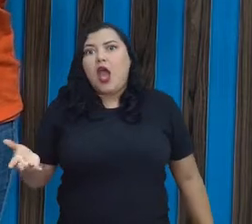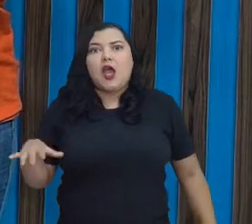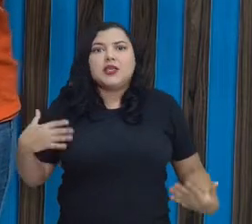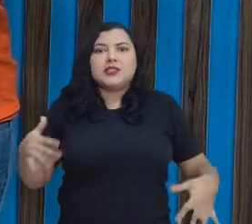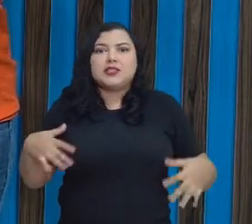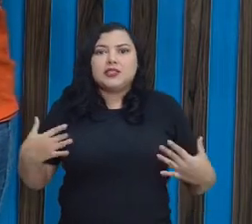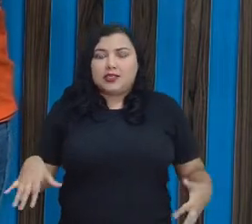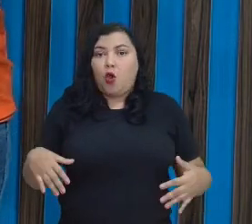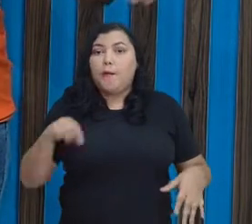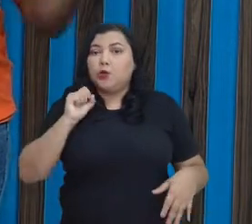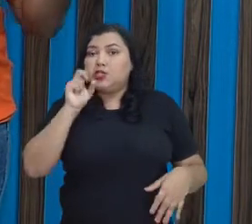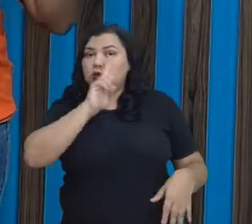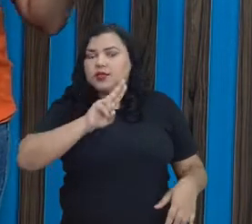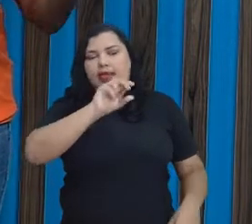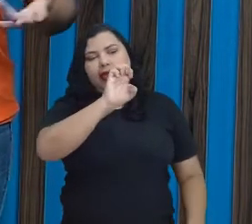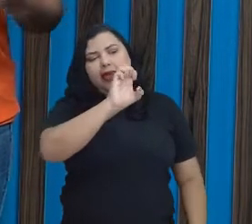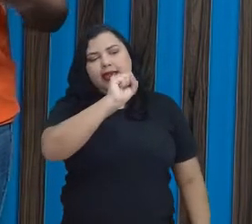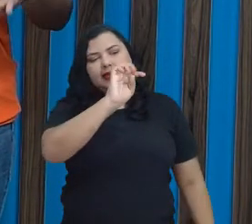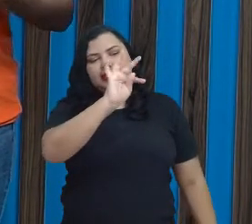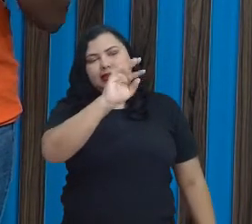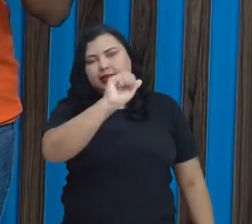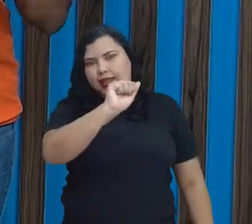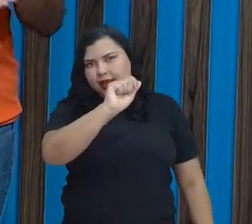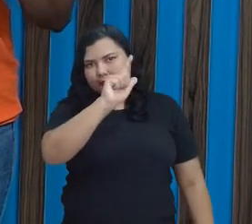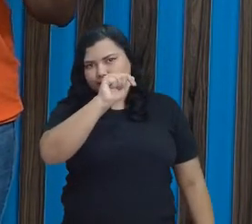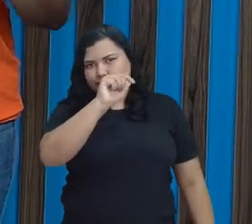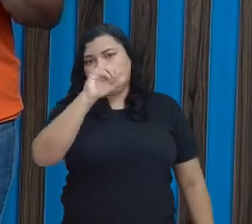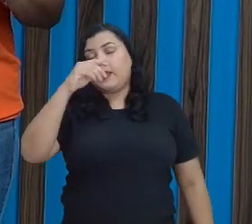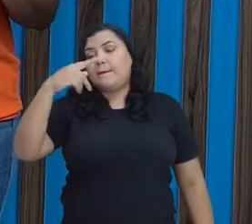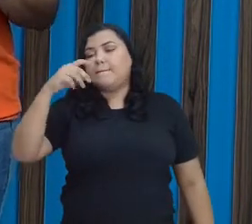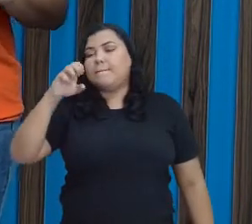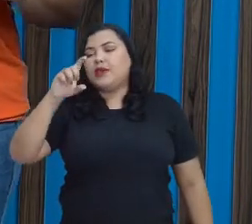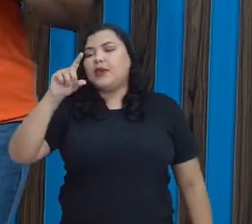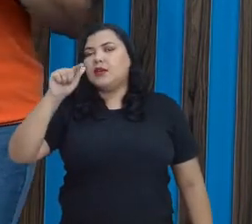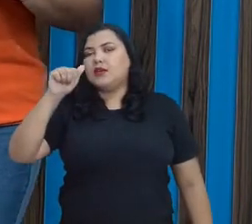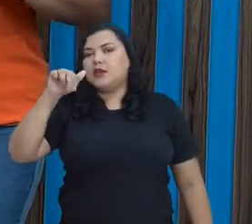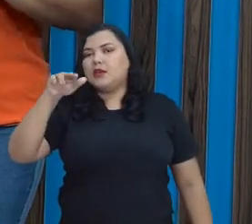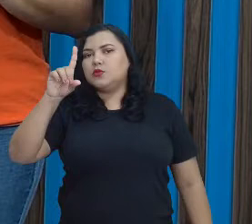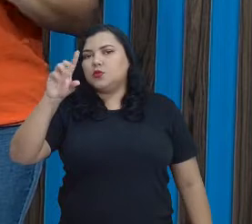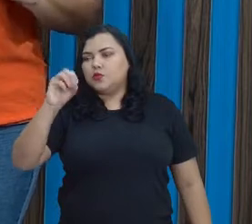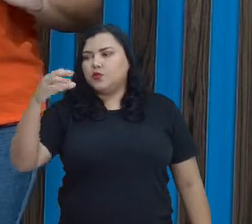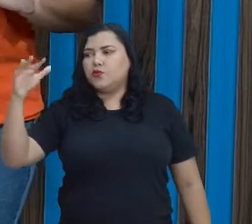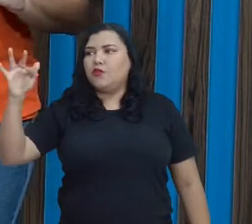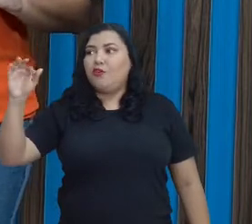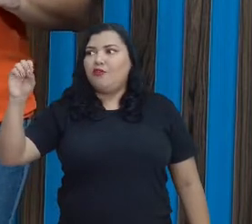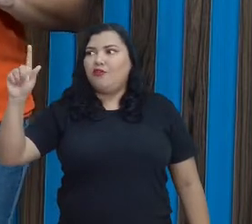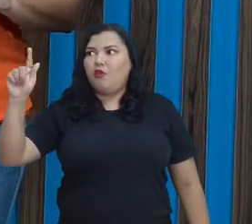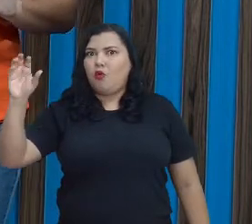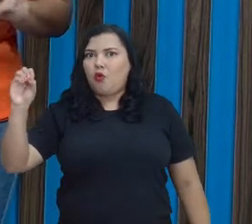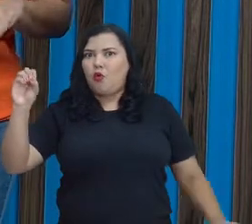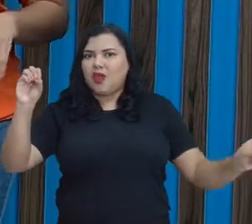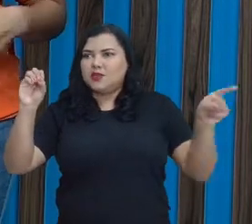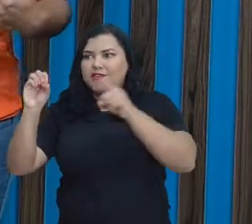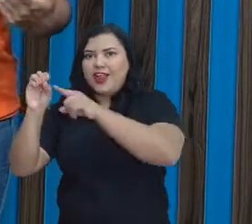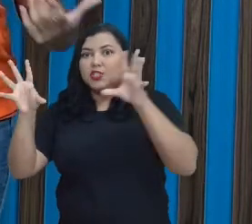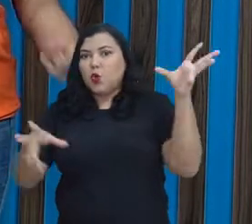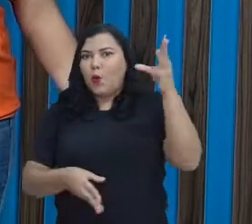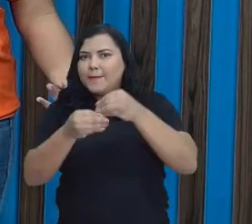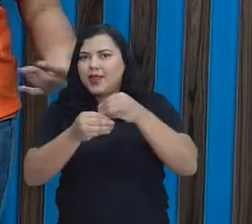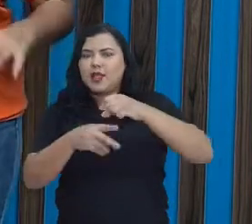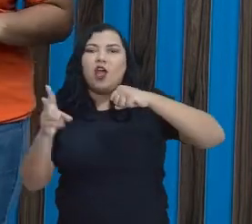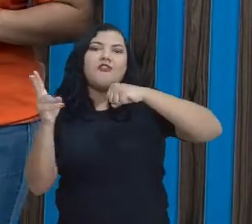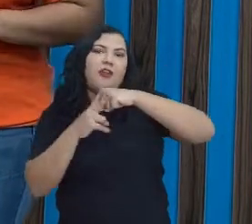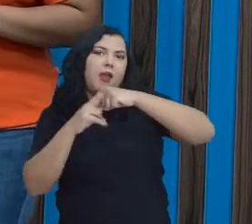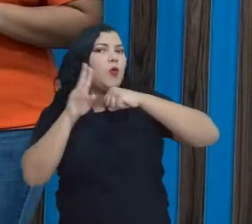fogo. Eu ia comunicar a mesma mensagem, mas aí eu inseri um verbo. O que faria do meu exemplo uma